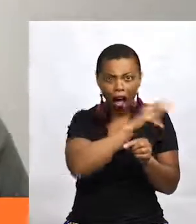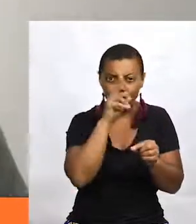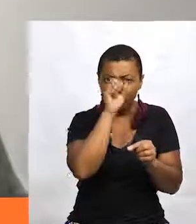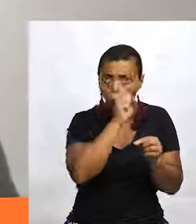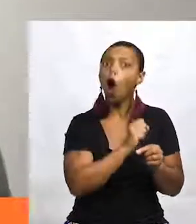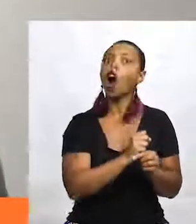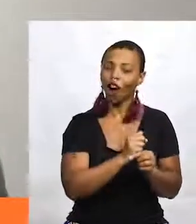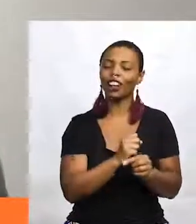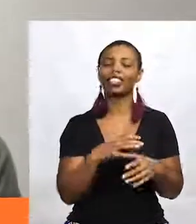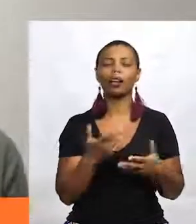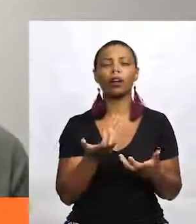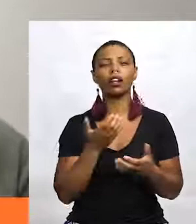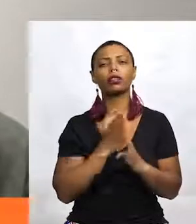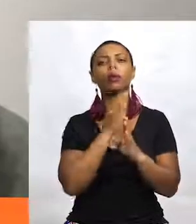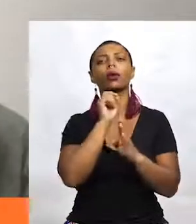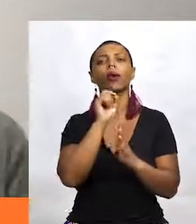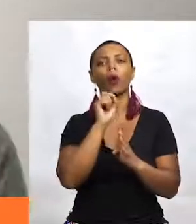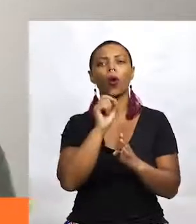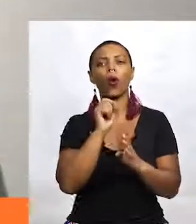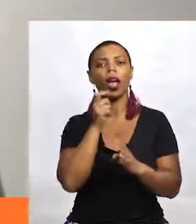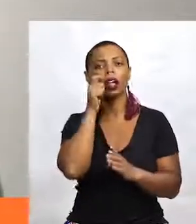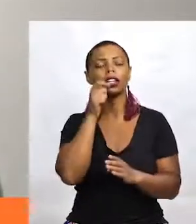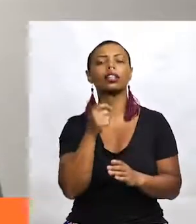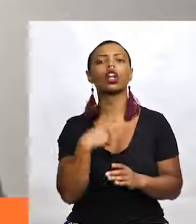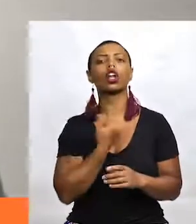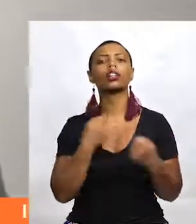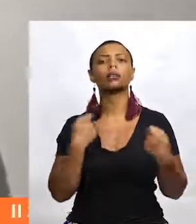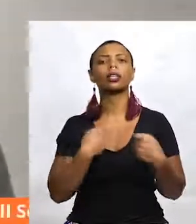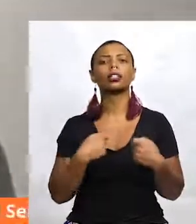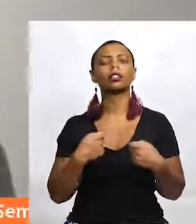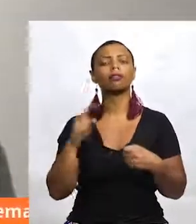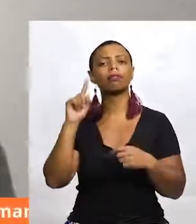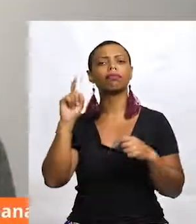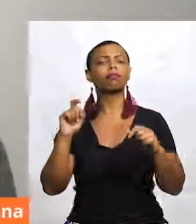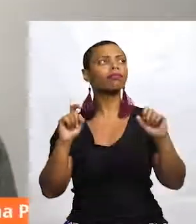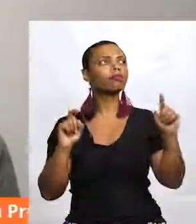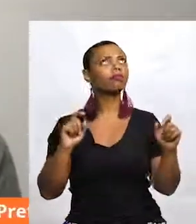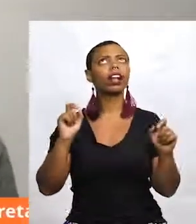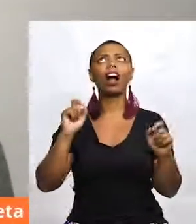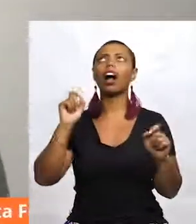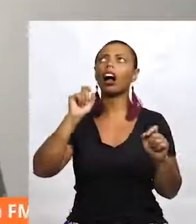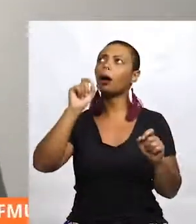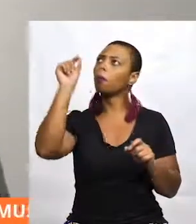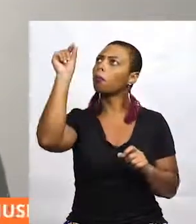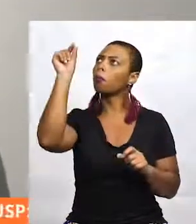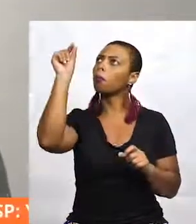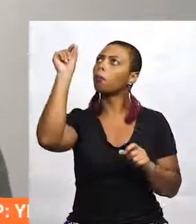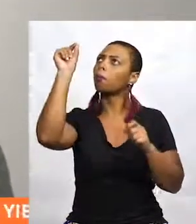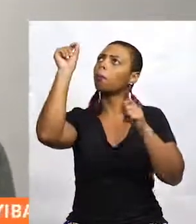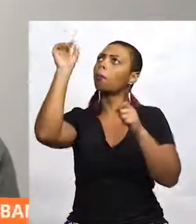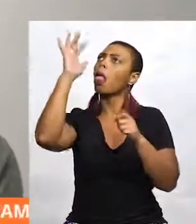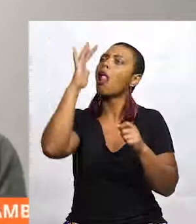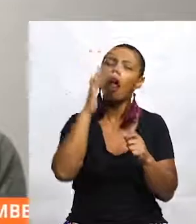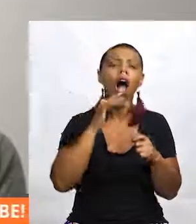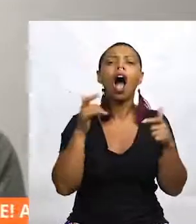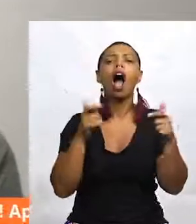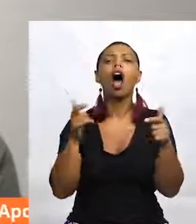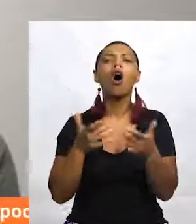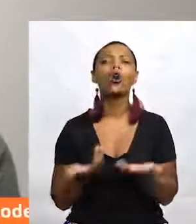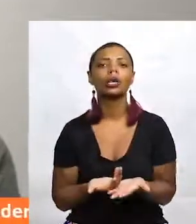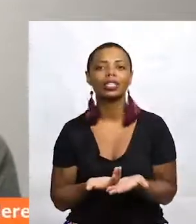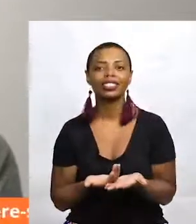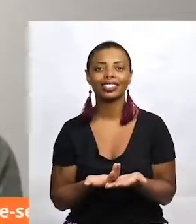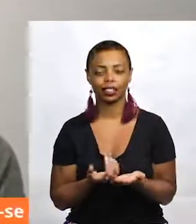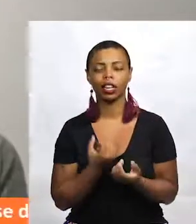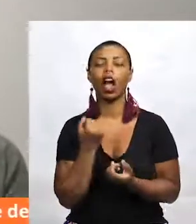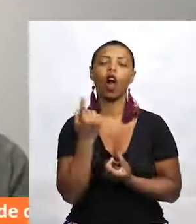né, e o que nos intriga é justamente se perguntar de onde essas partículas vêm, né? Algumas